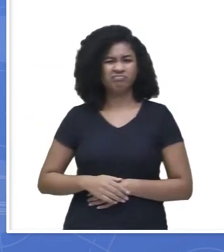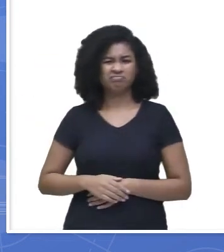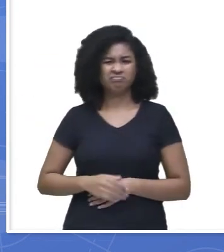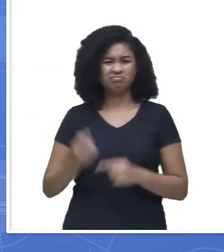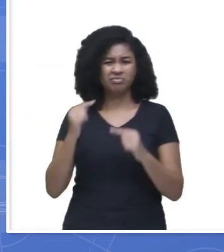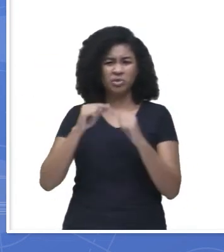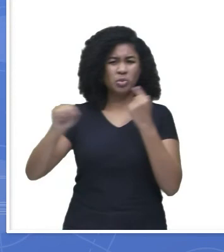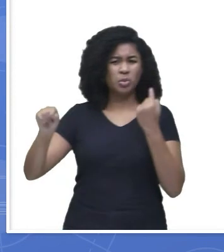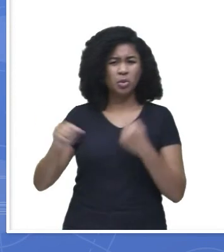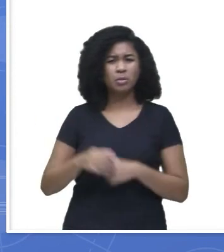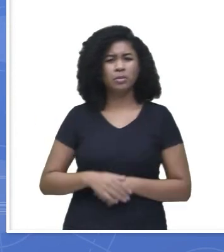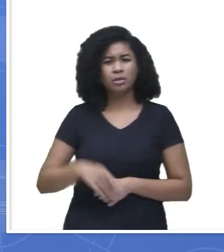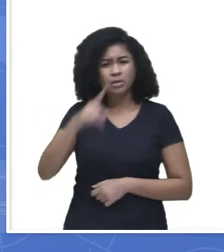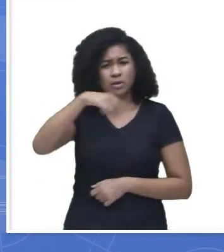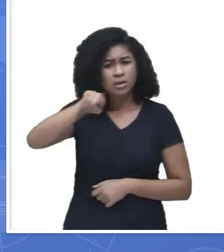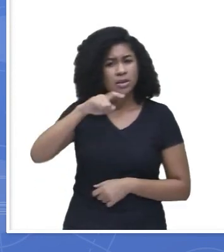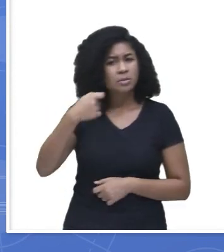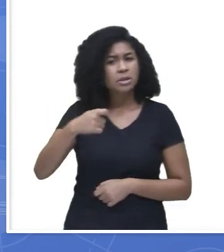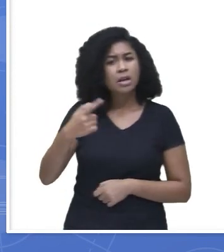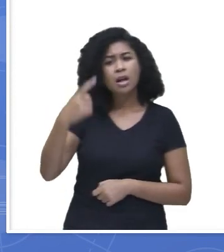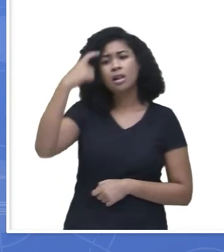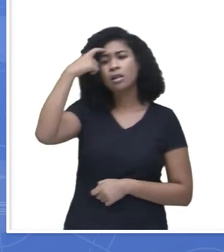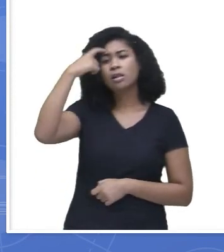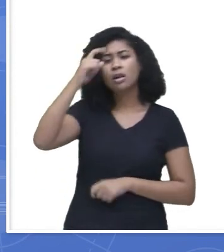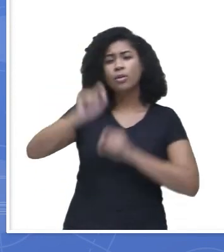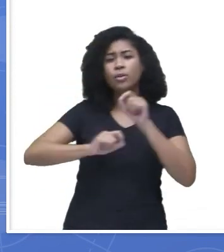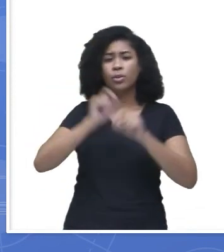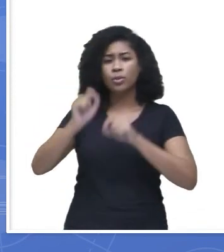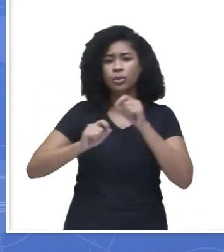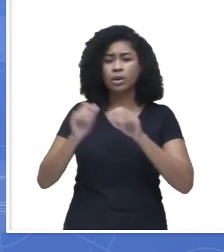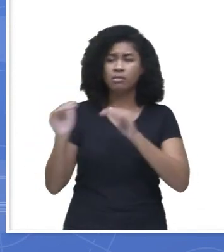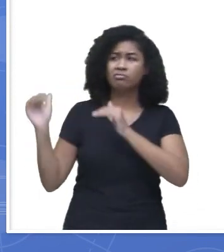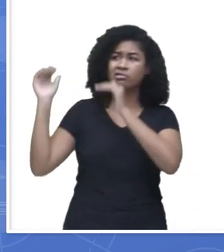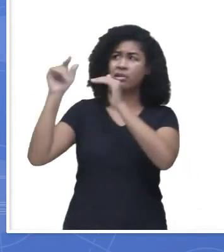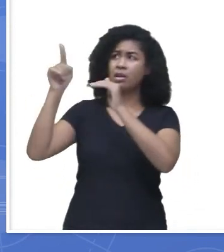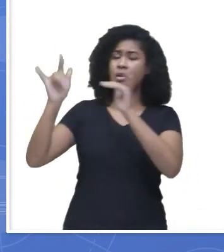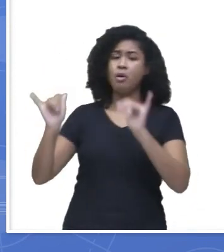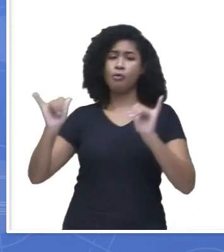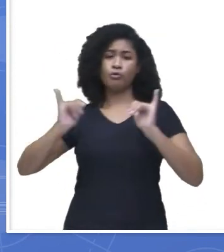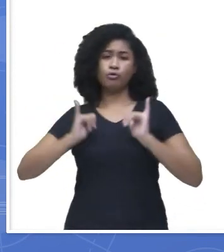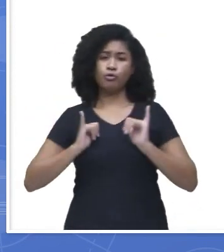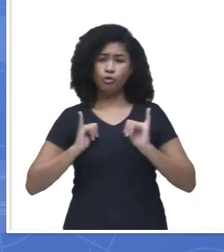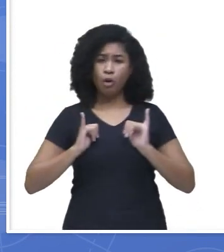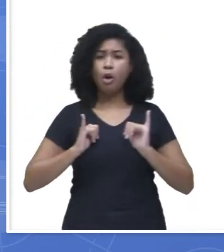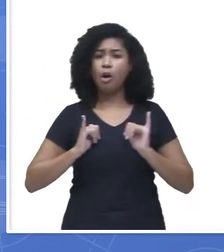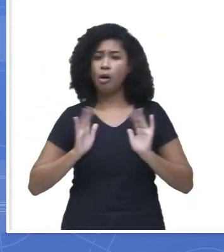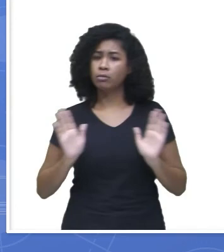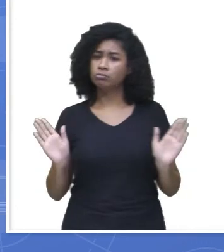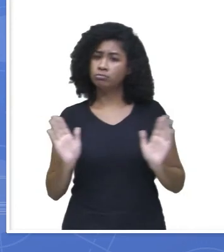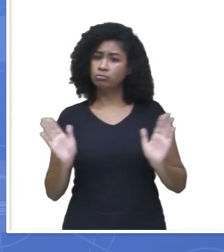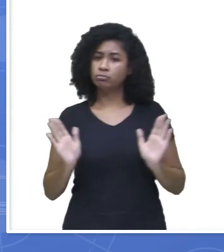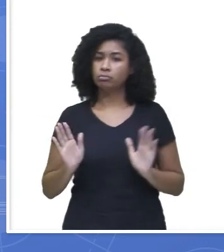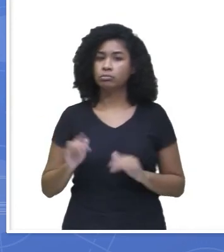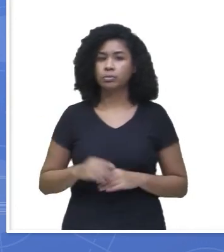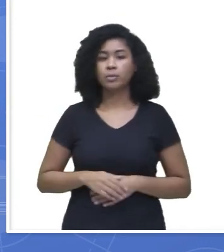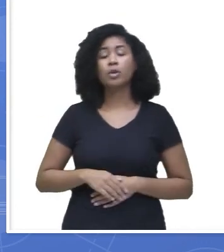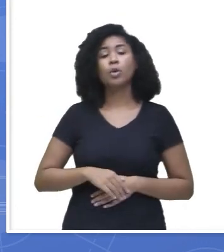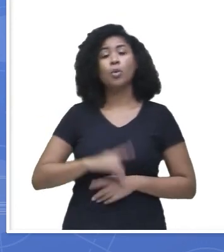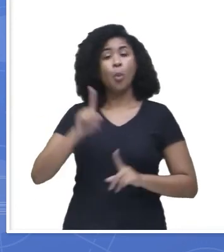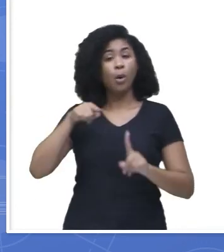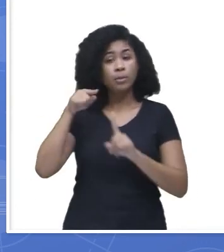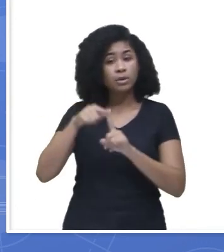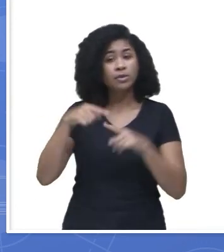porque vocês imaginem que essa nobreza, ela está ali, ó, no bem bom. Ela deveria pensar, professora, nas